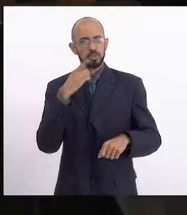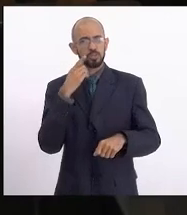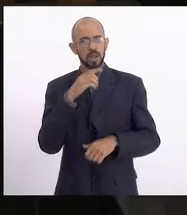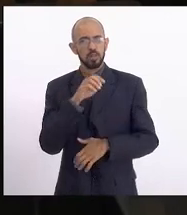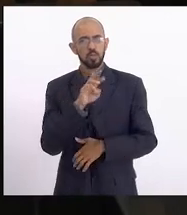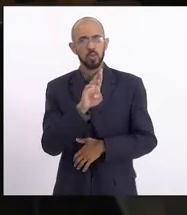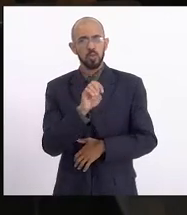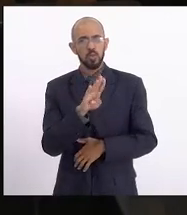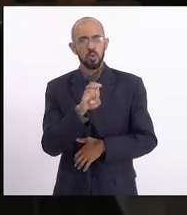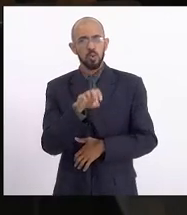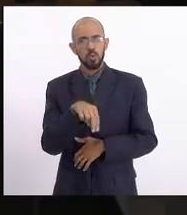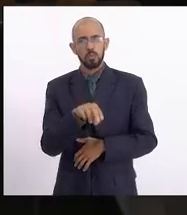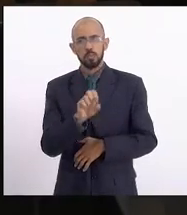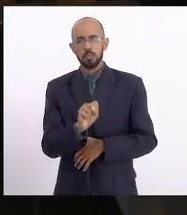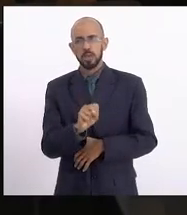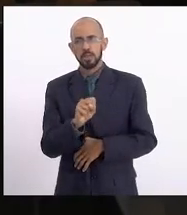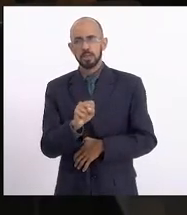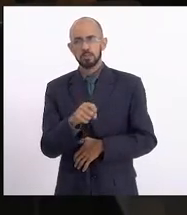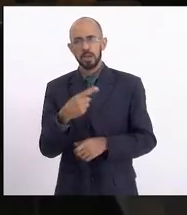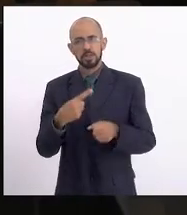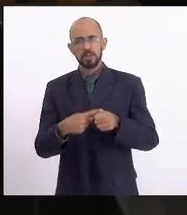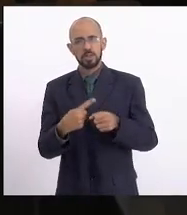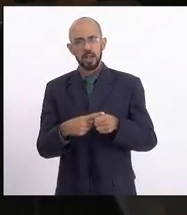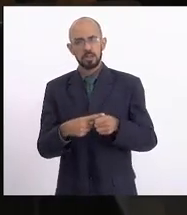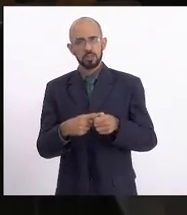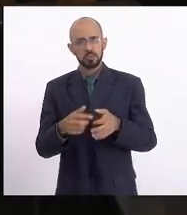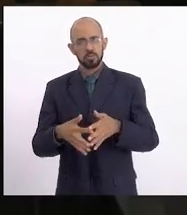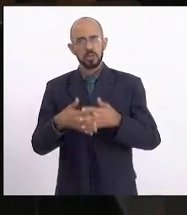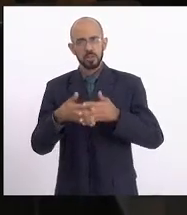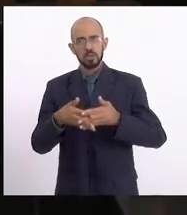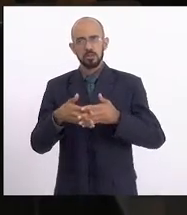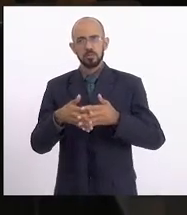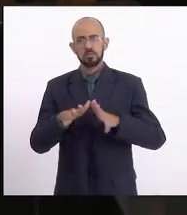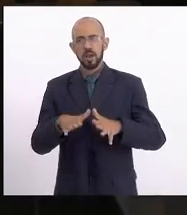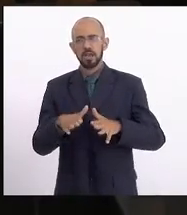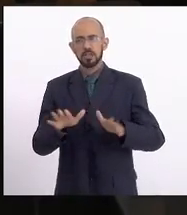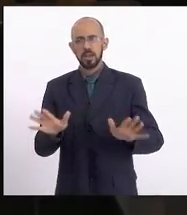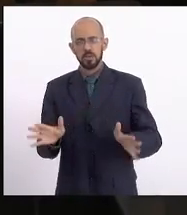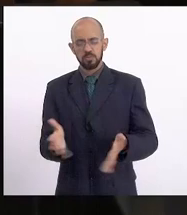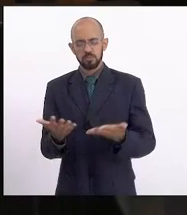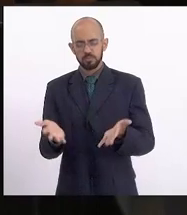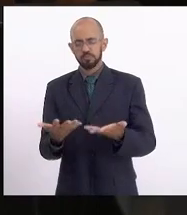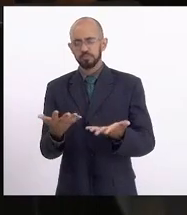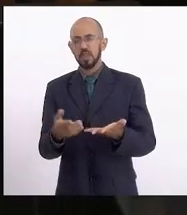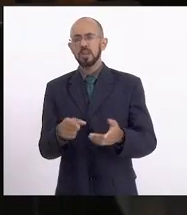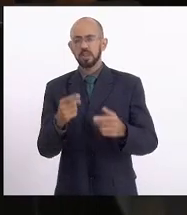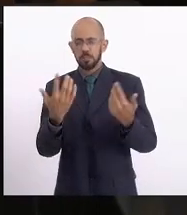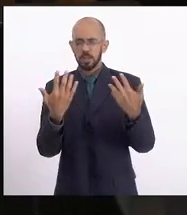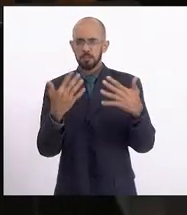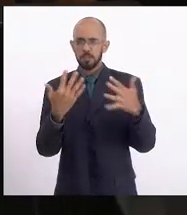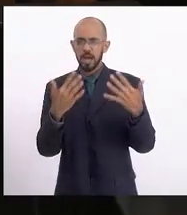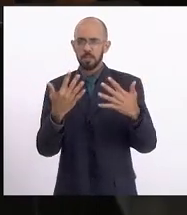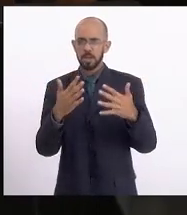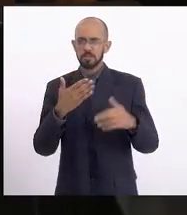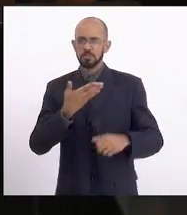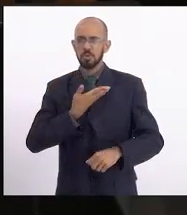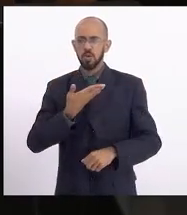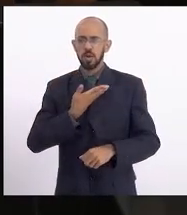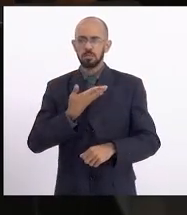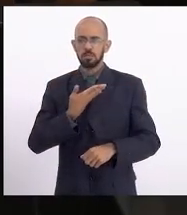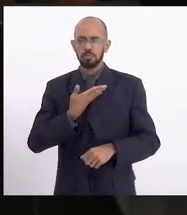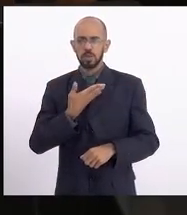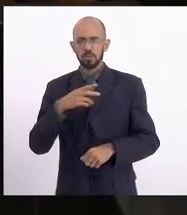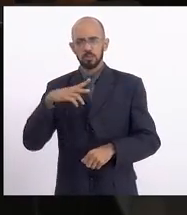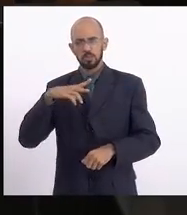Muita sorte à minha cidade, Petrópolis. Mas quero, de verdade, enaltecer o trabalho do meu amigo pessoal, Ingo